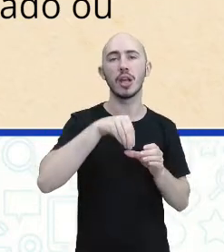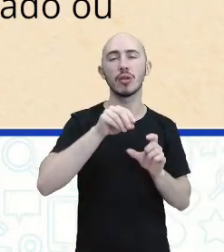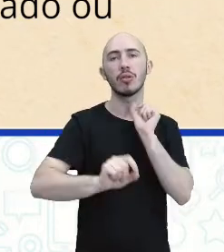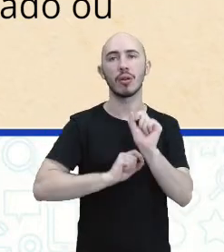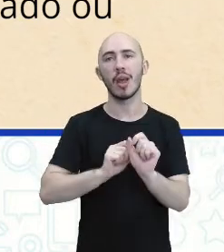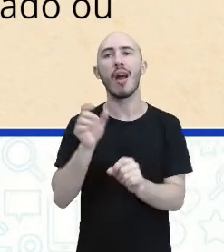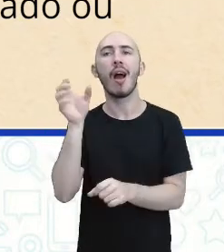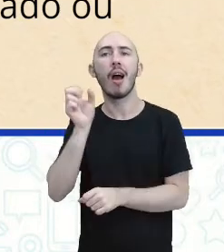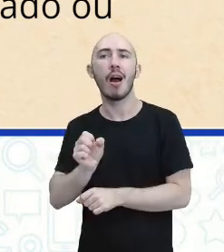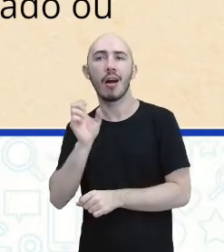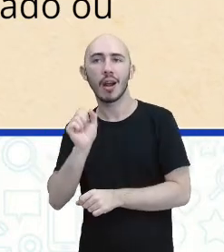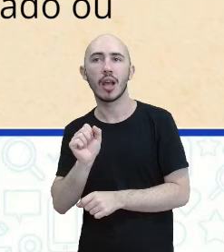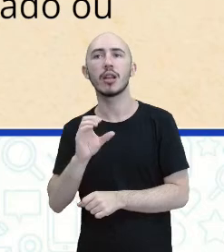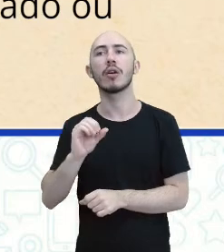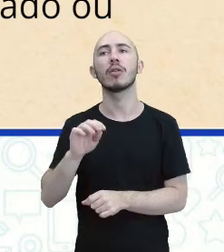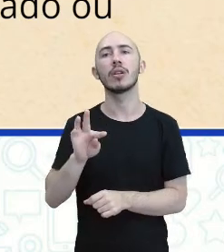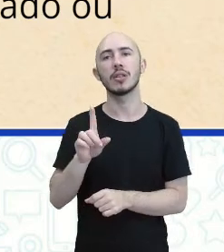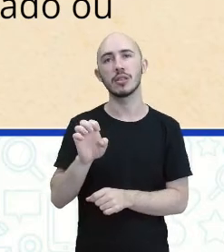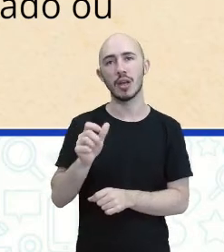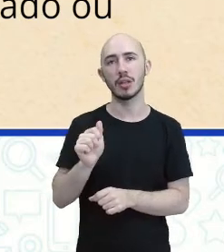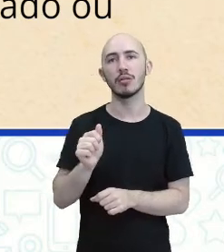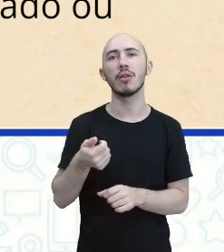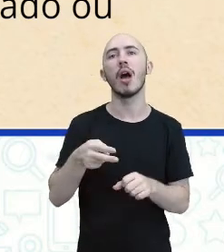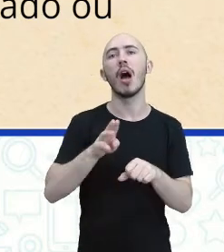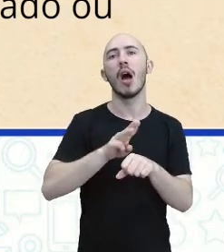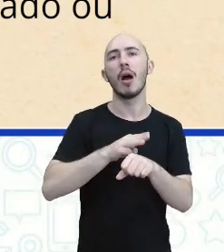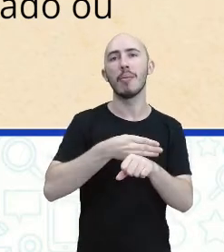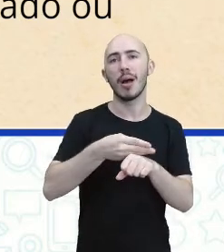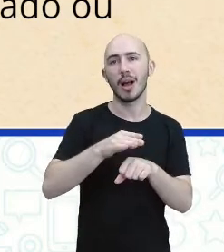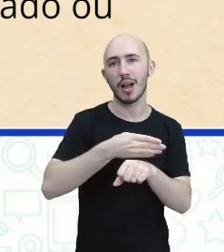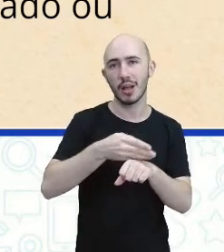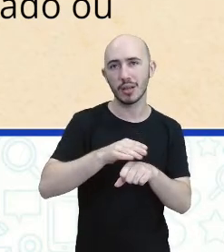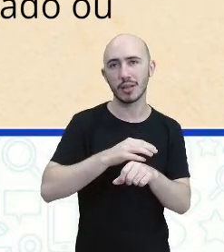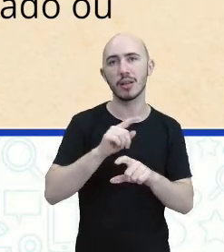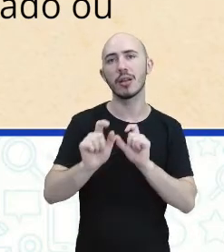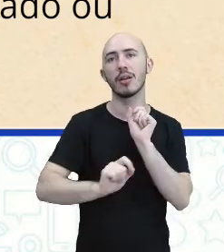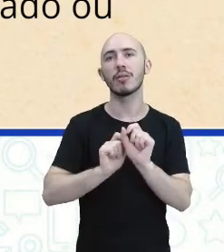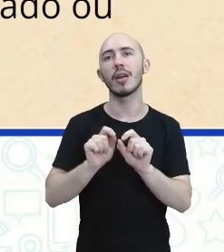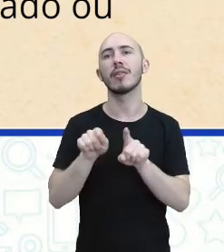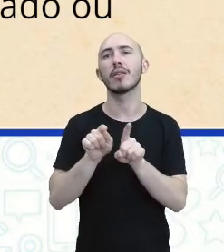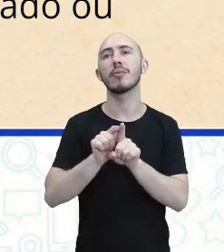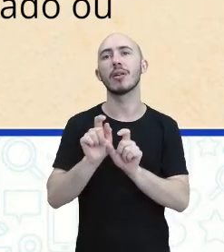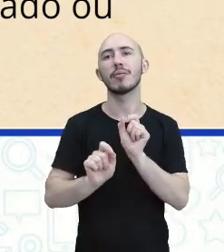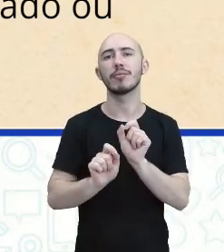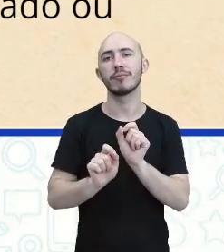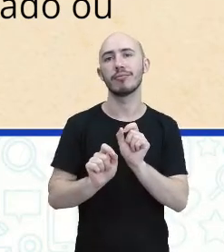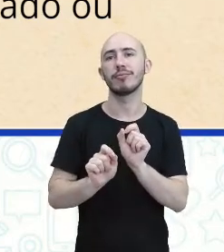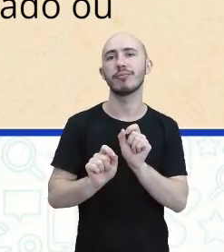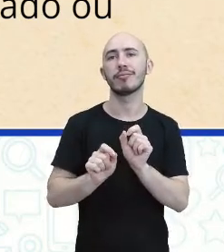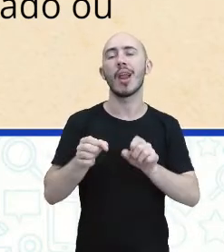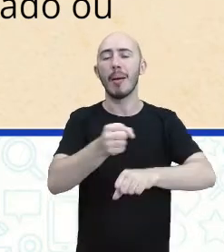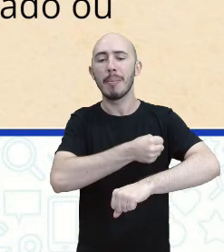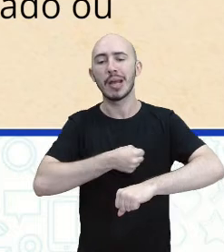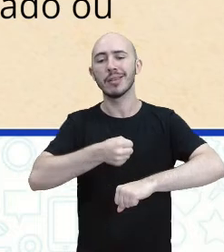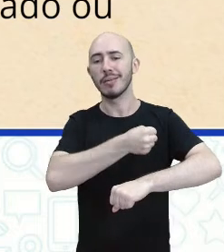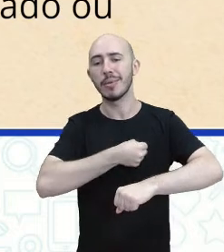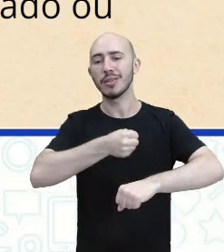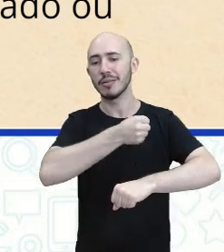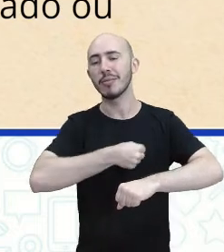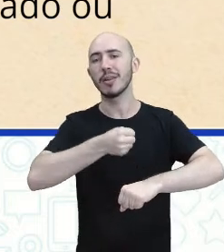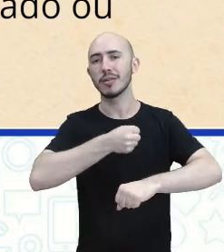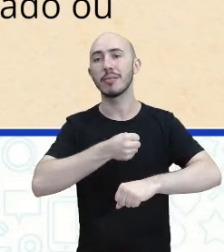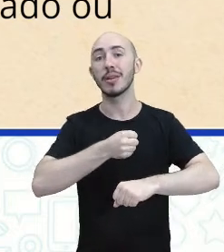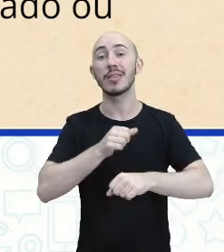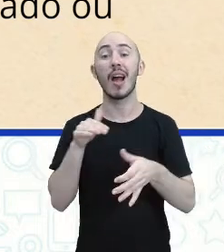chocolate em pó. Em seguida, cozinhe em fogo médio e mexa sem parar com uma colher de pau até que o brigadeiro comece a desgrudar